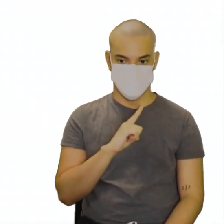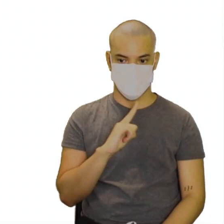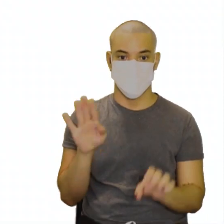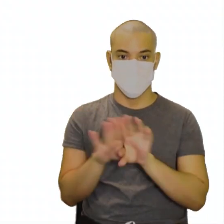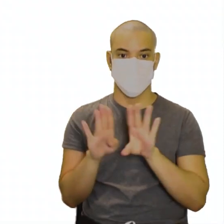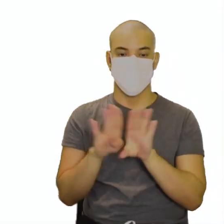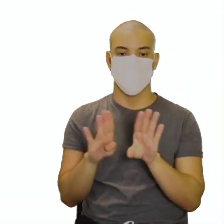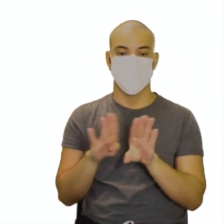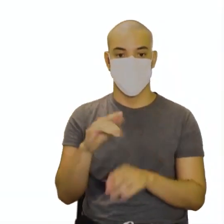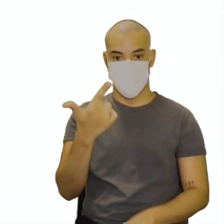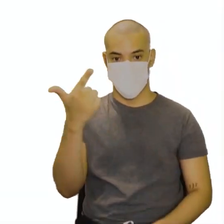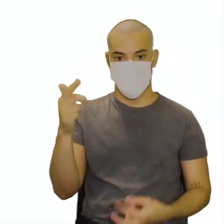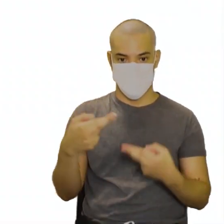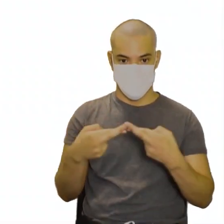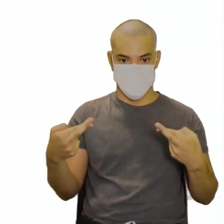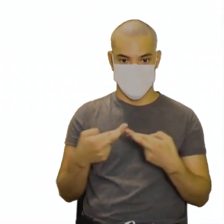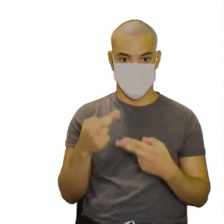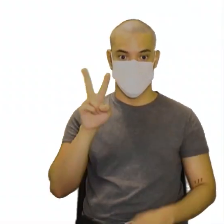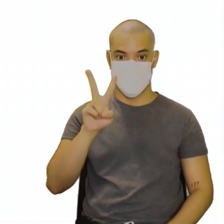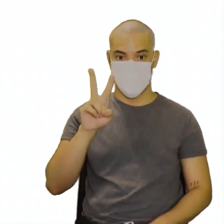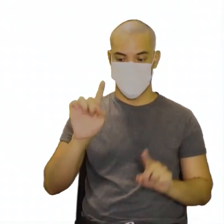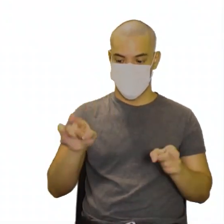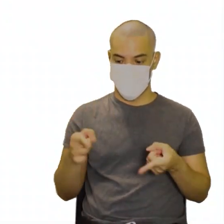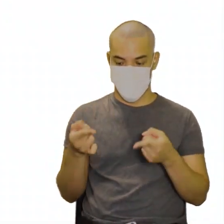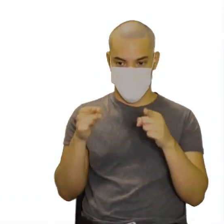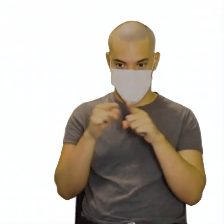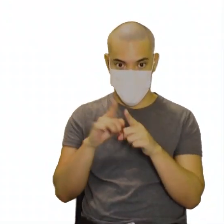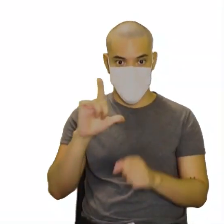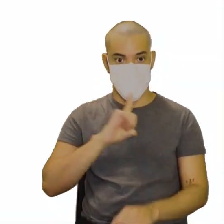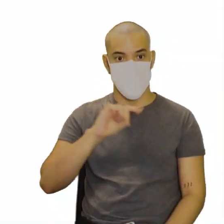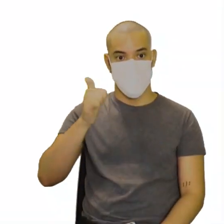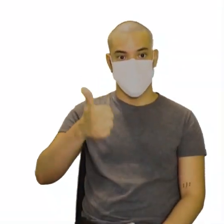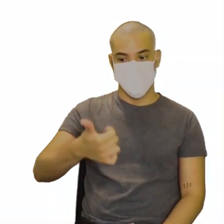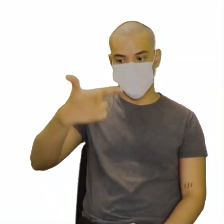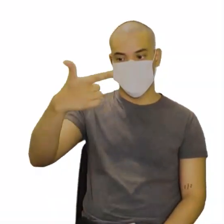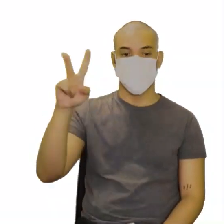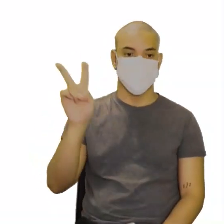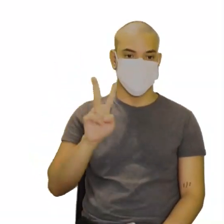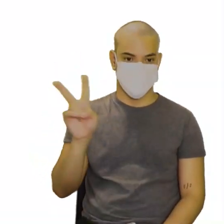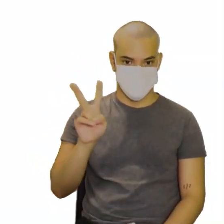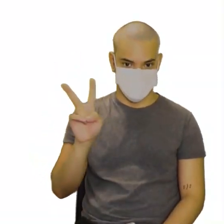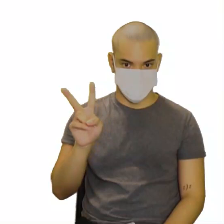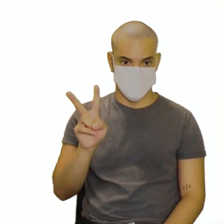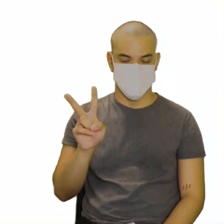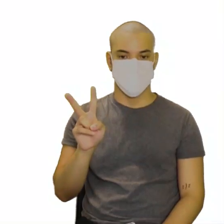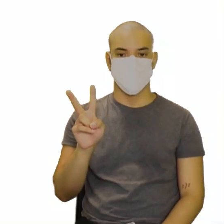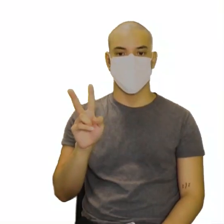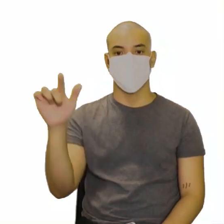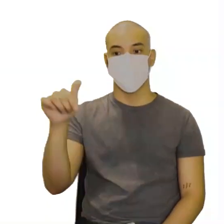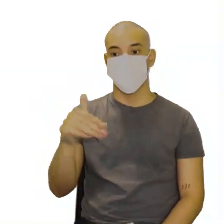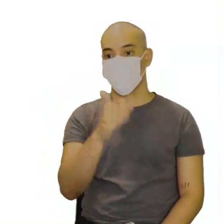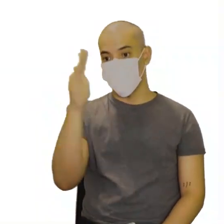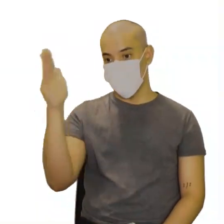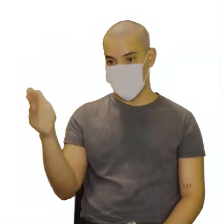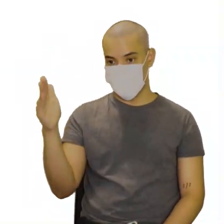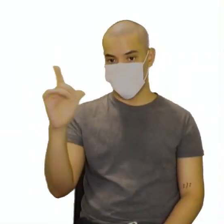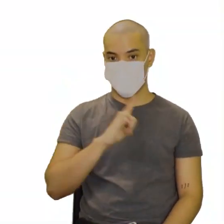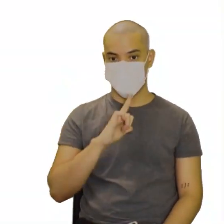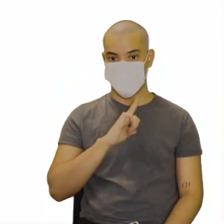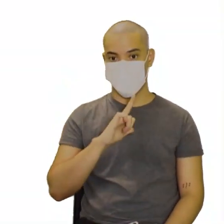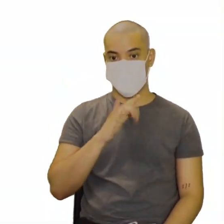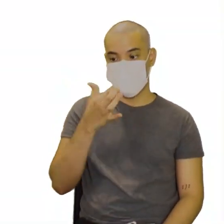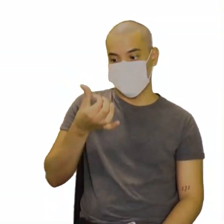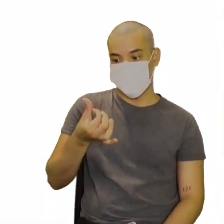Nós temos aqui, olha só, 12 volts desse lado aqui. E aqui nós temos o